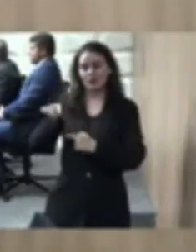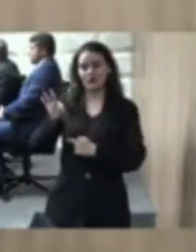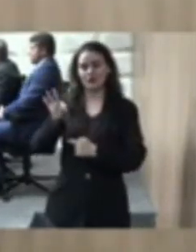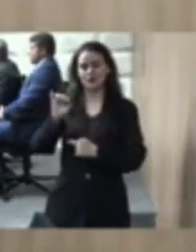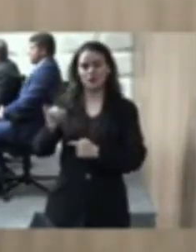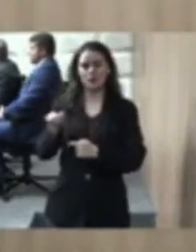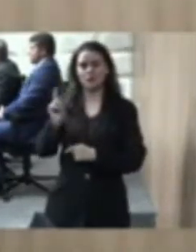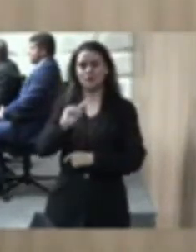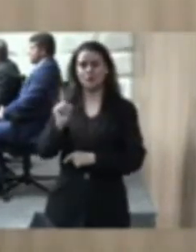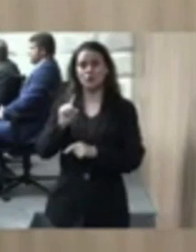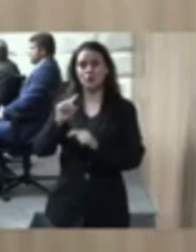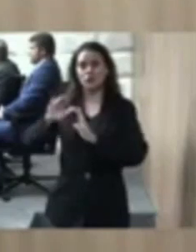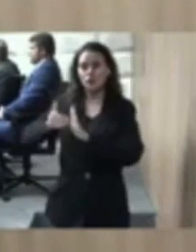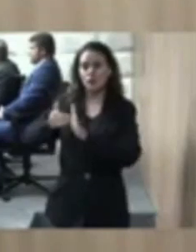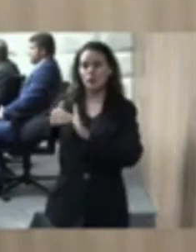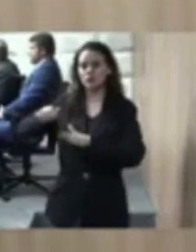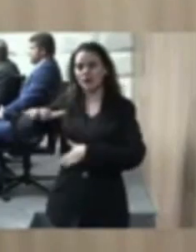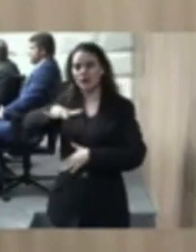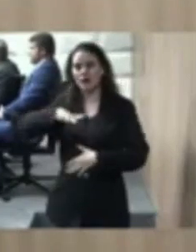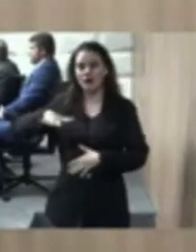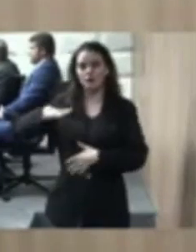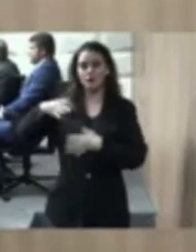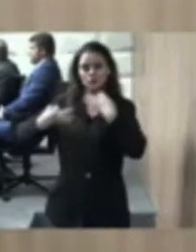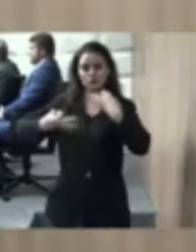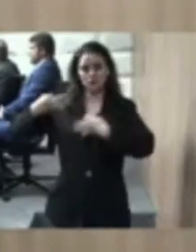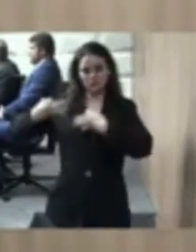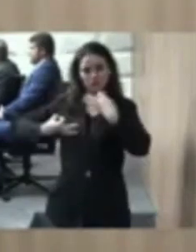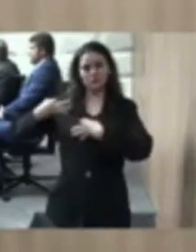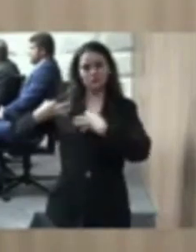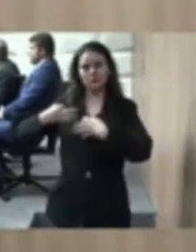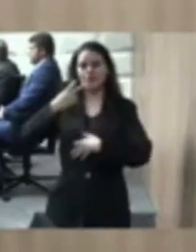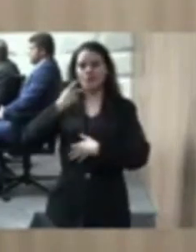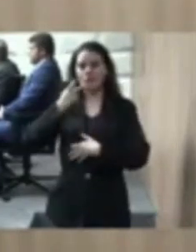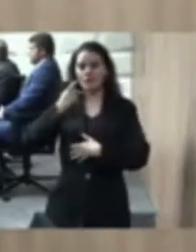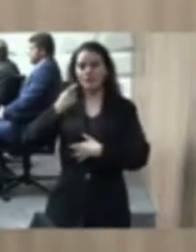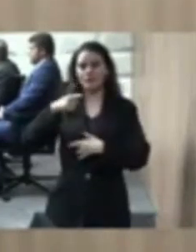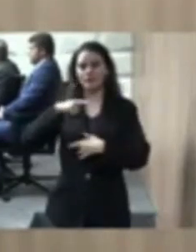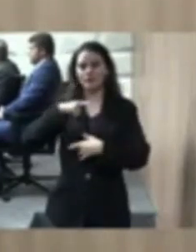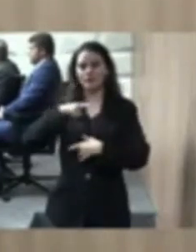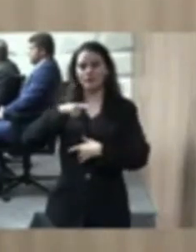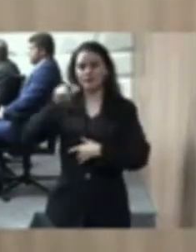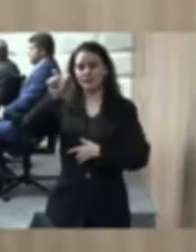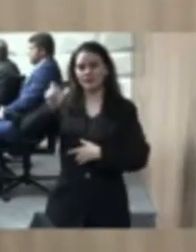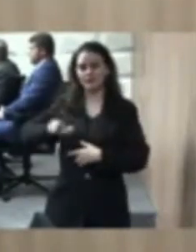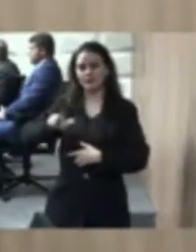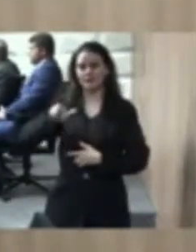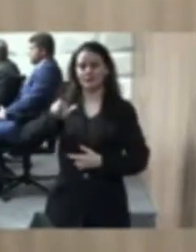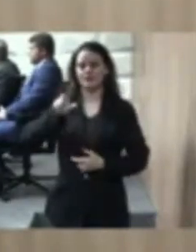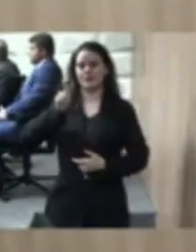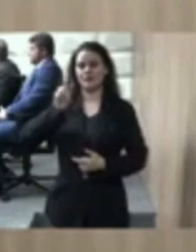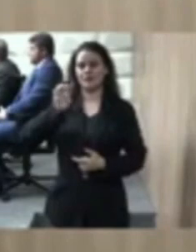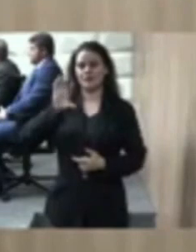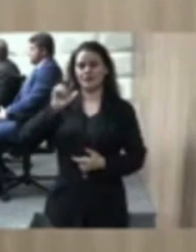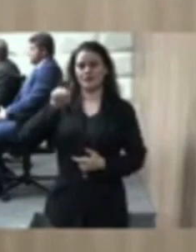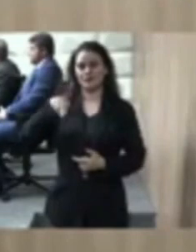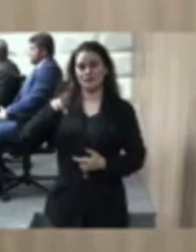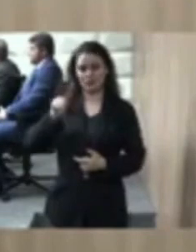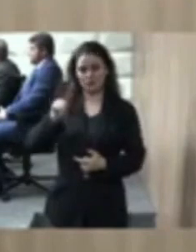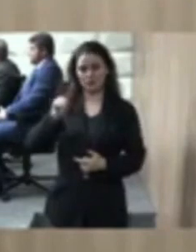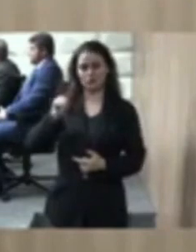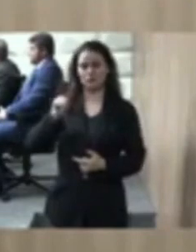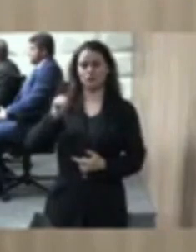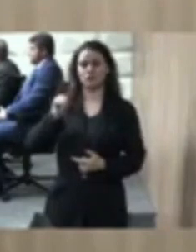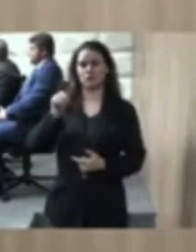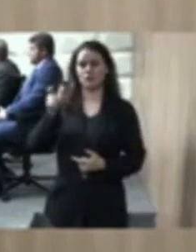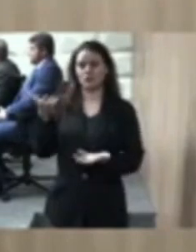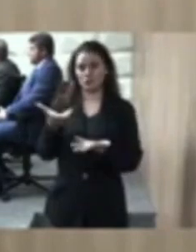cenário jurídico cearense, posso dizer, dentre os quais faço questão de destacar o decano do Tribunal de Justiça do Estado do Ceará, que muito me orgulho com a sua